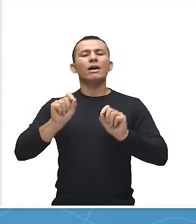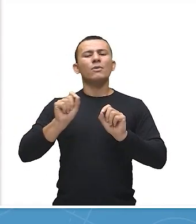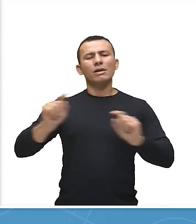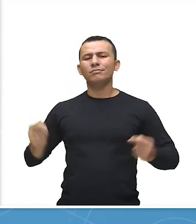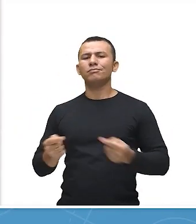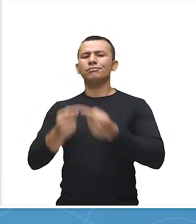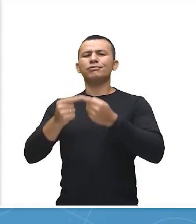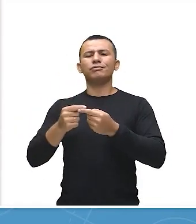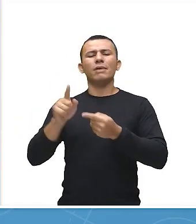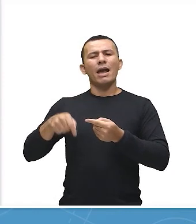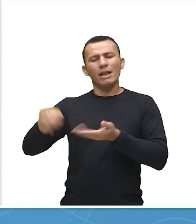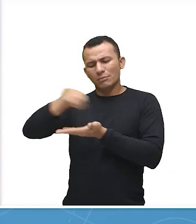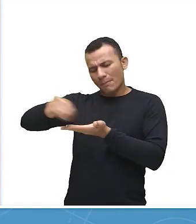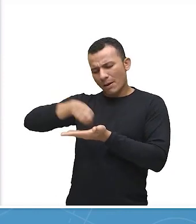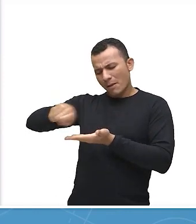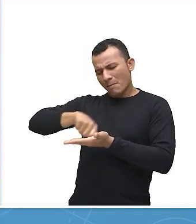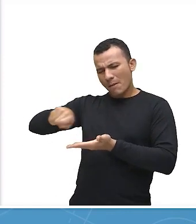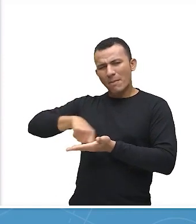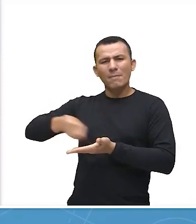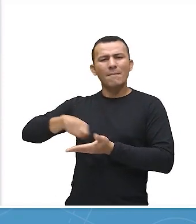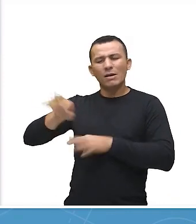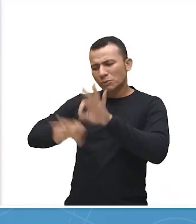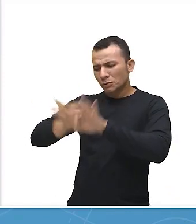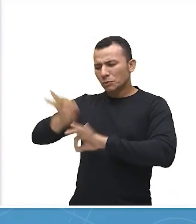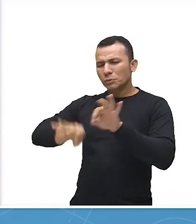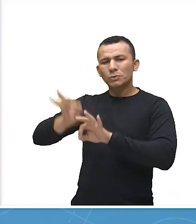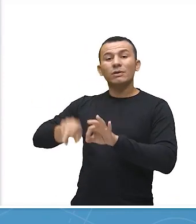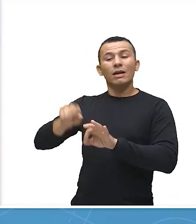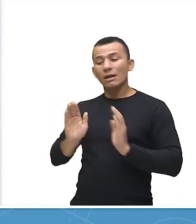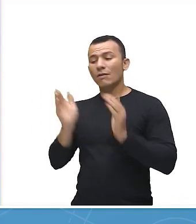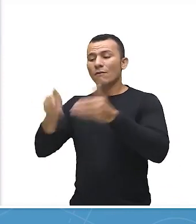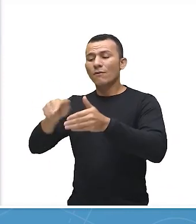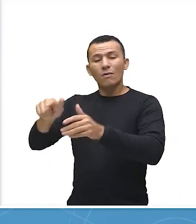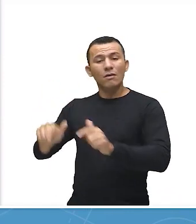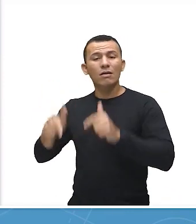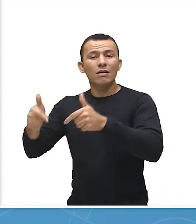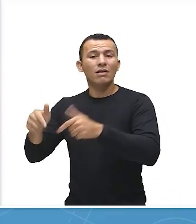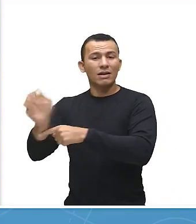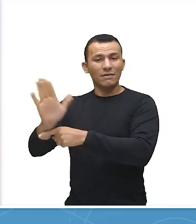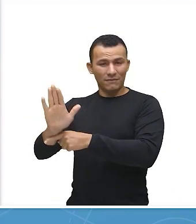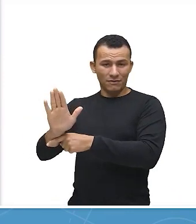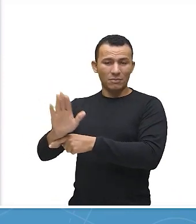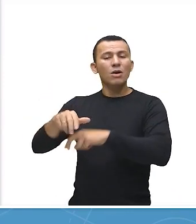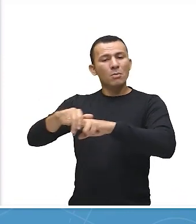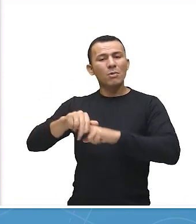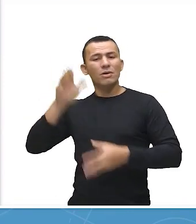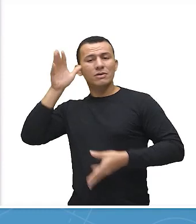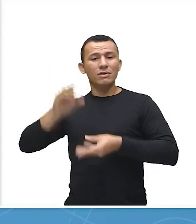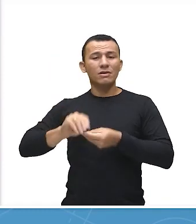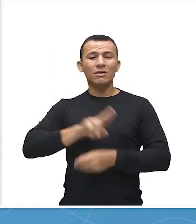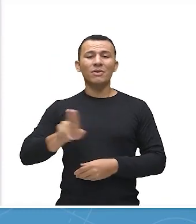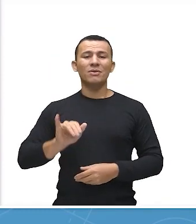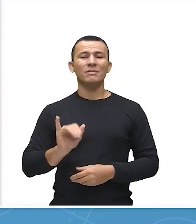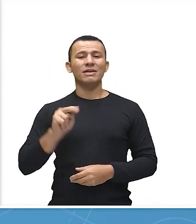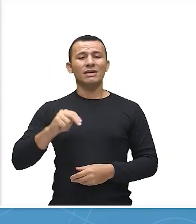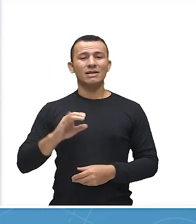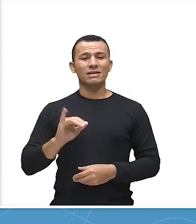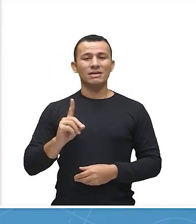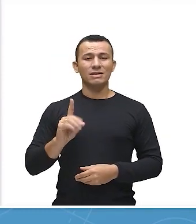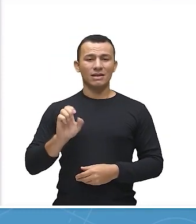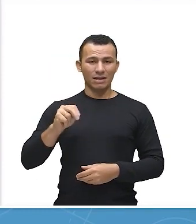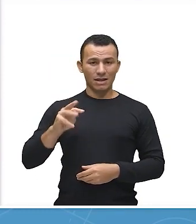qual era a outra? Música incidental, que a gente fala aí na alternativa A. A música incidental é aquela música ela feita para alguma temática. A